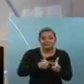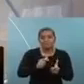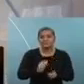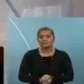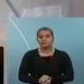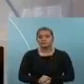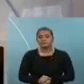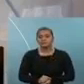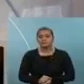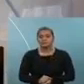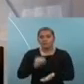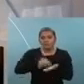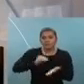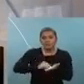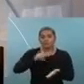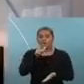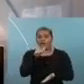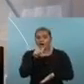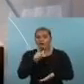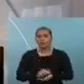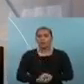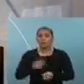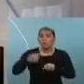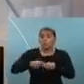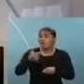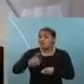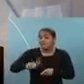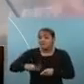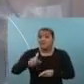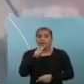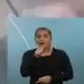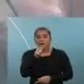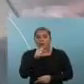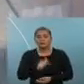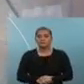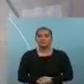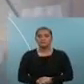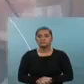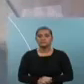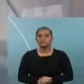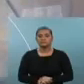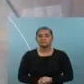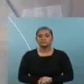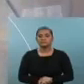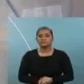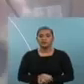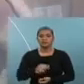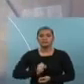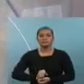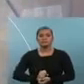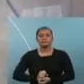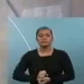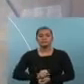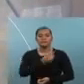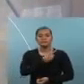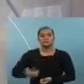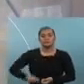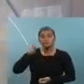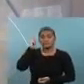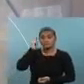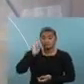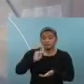Na verdade, falta água, porque não tem água. Agora há pouco tempo, o deputado Vivaldo faz um pronunciamento